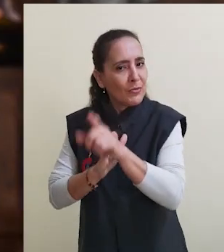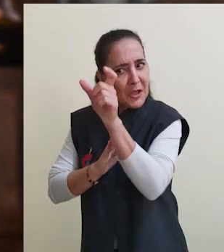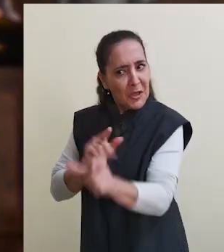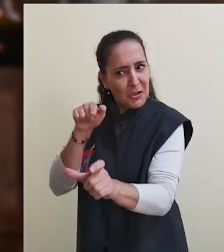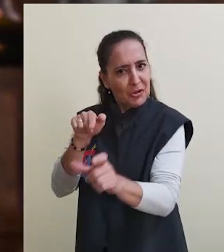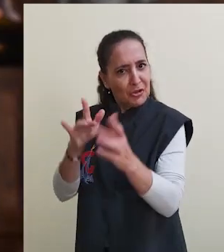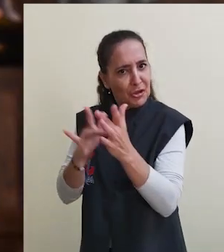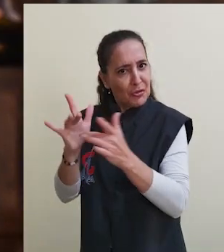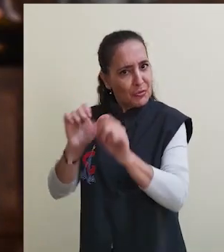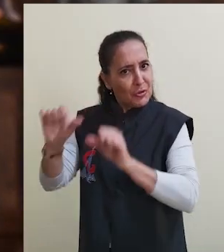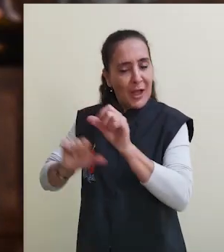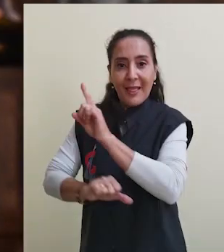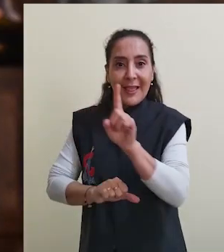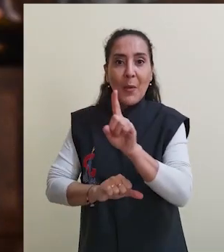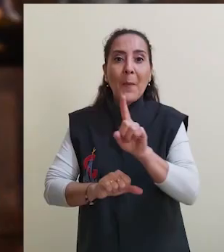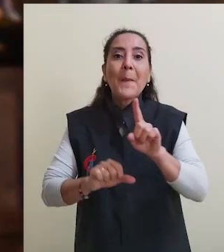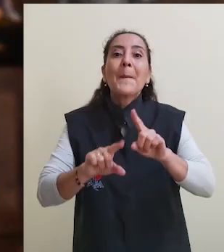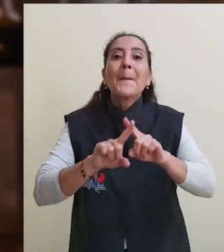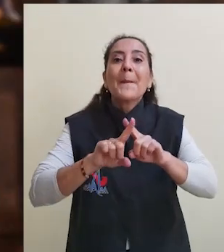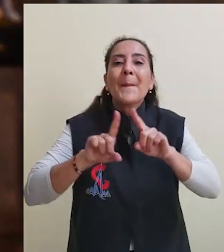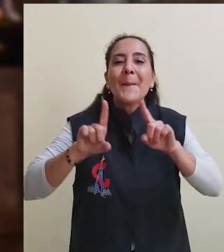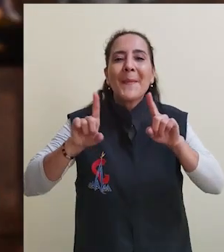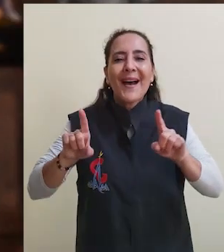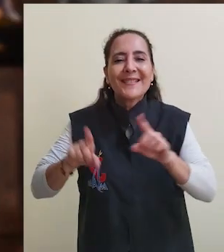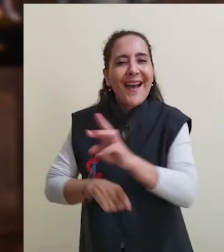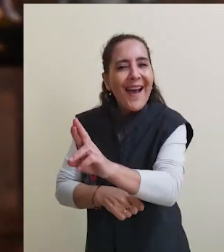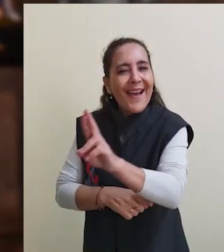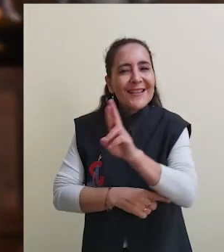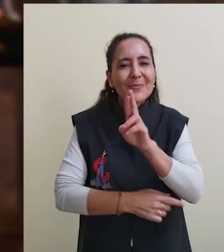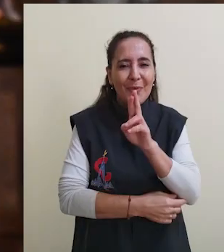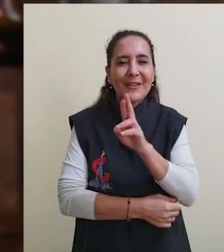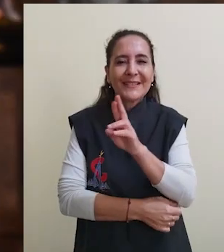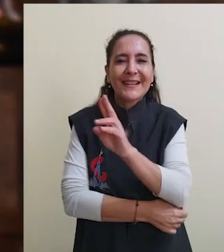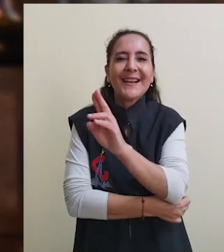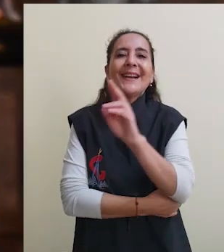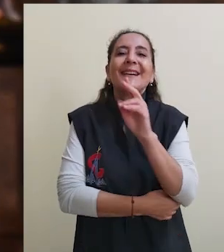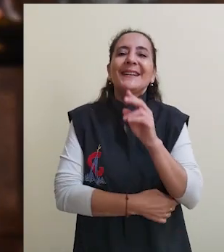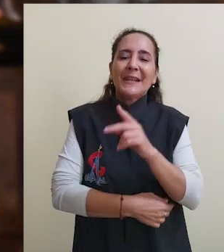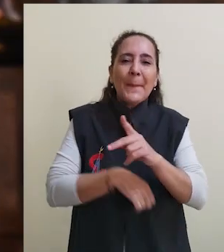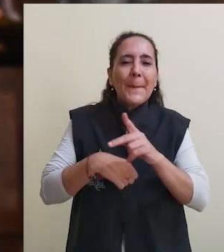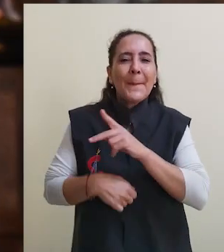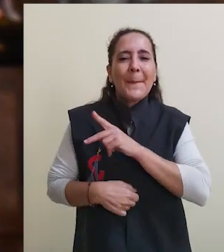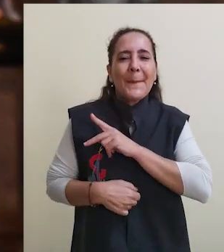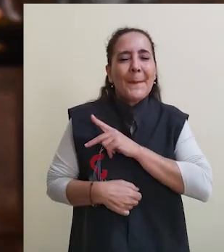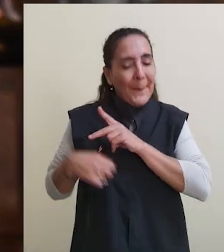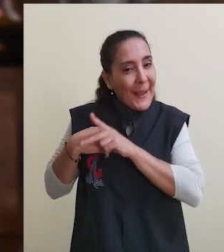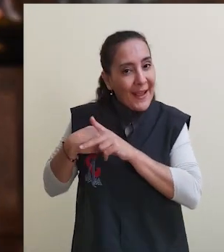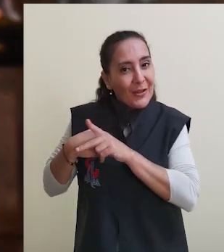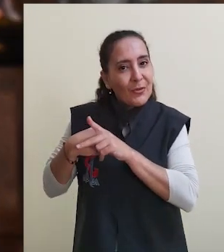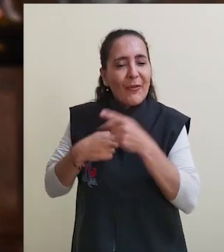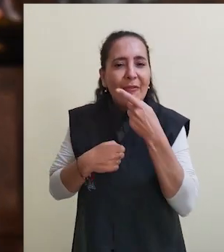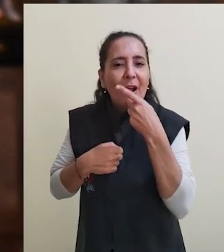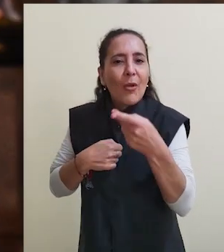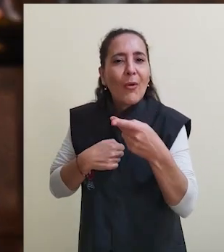vai mudar Jesus. A resposta que os discípulos deram ou não deram, que Pedro deu, né, ou daria, a resposta não